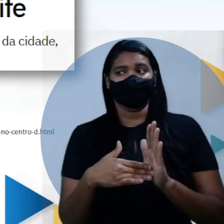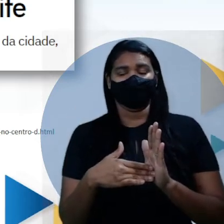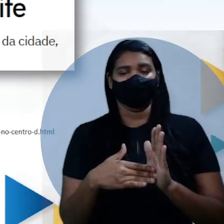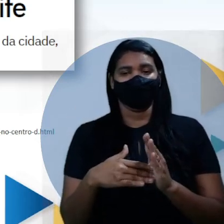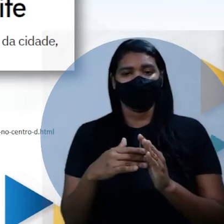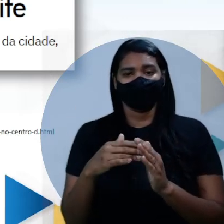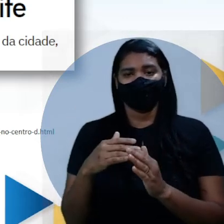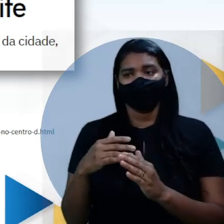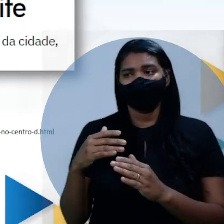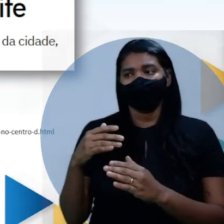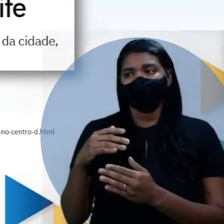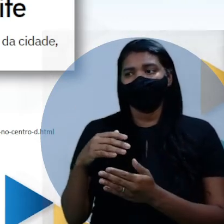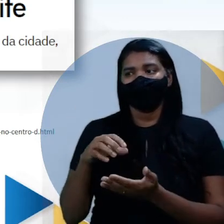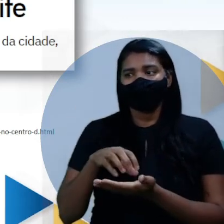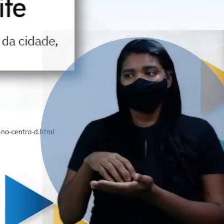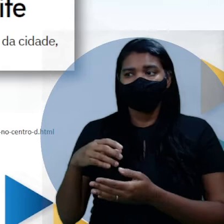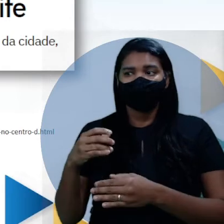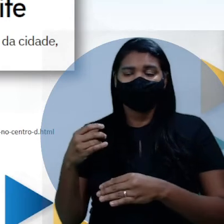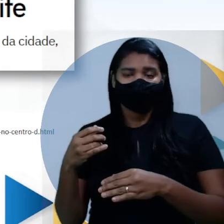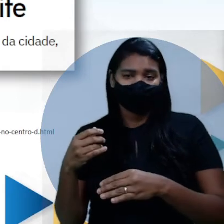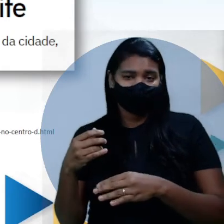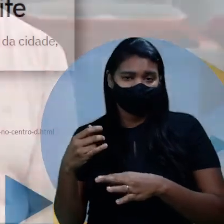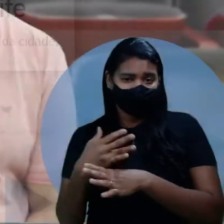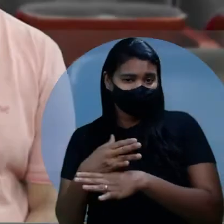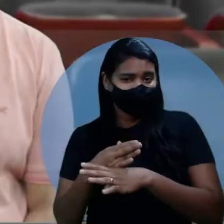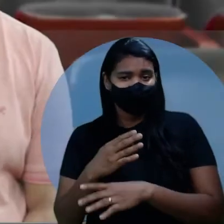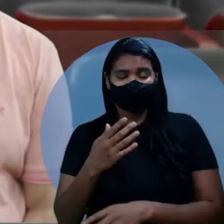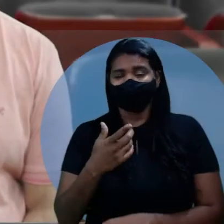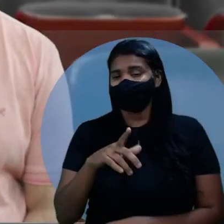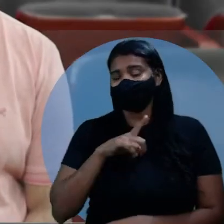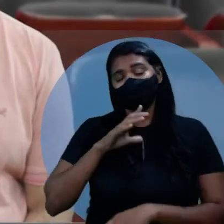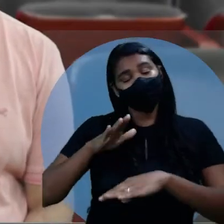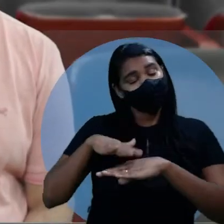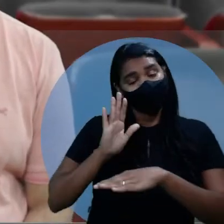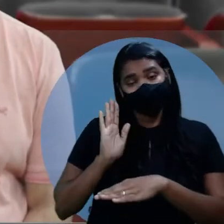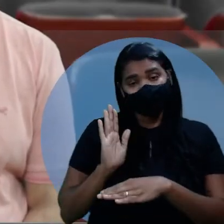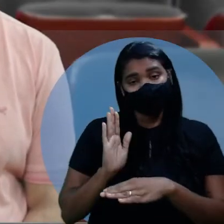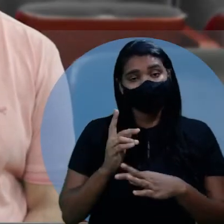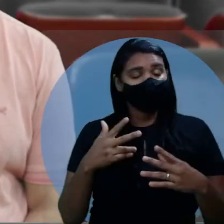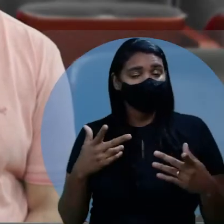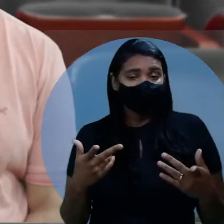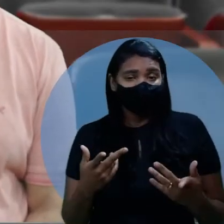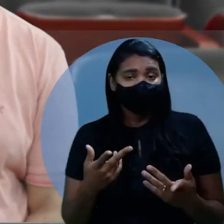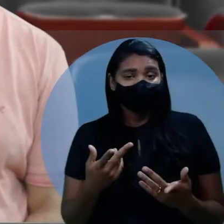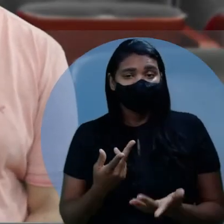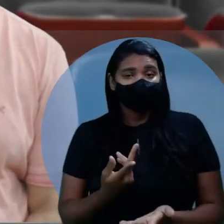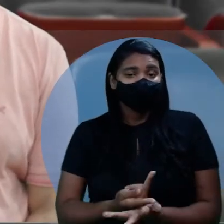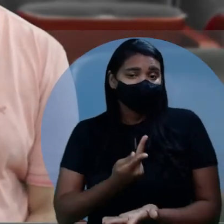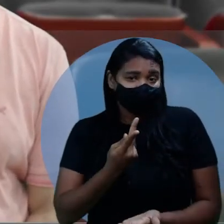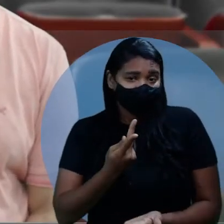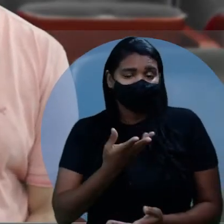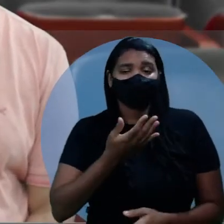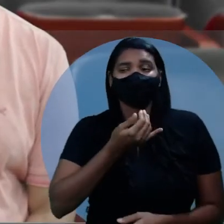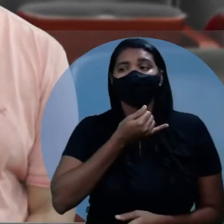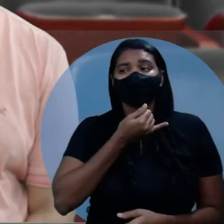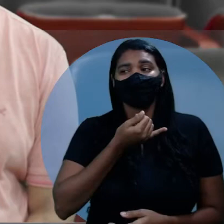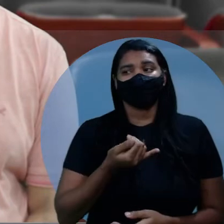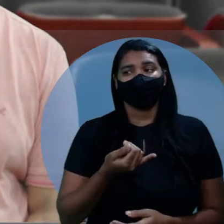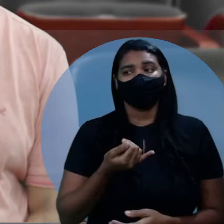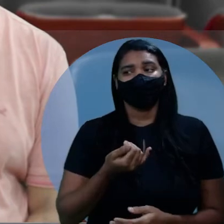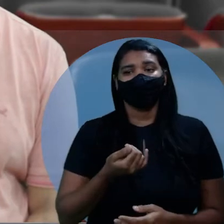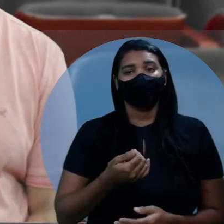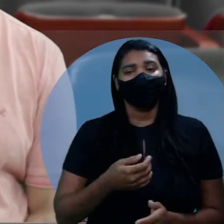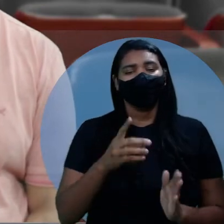do Recife. Eita, o último, né? O último. A gente não tem mais por N motivos, né? Porque na década